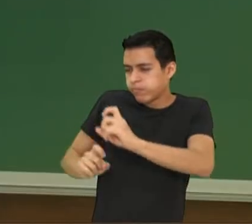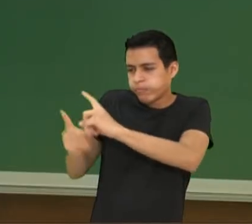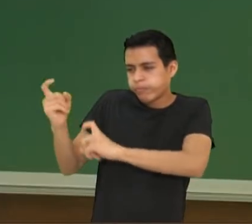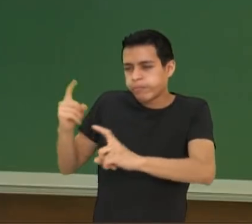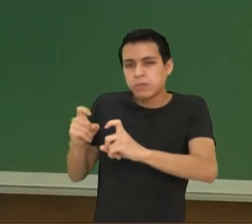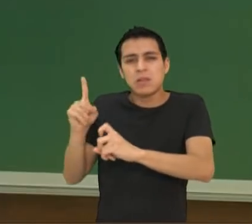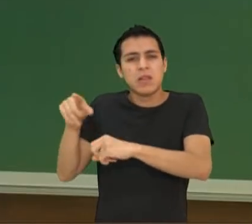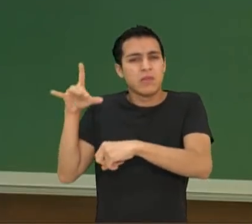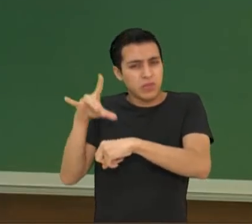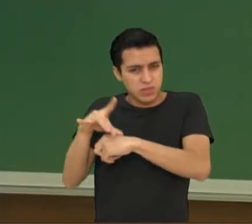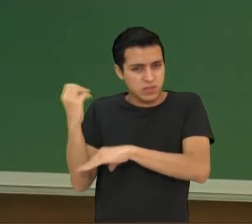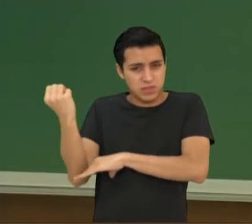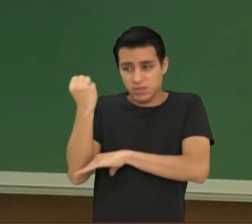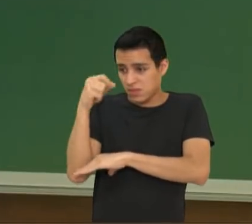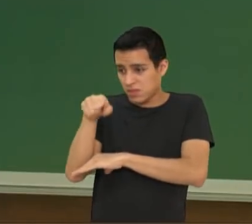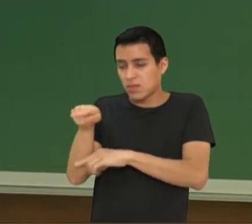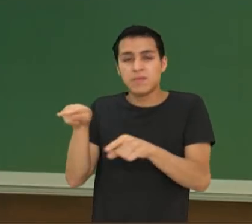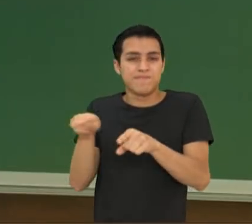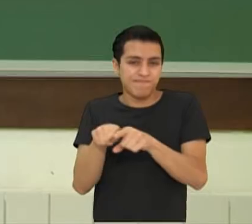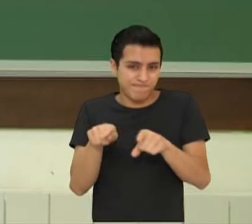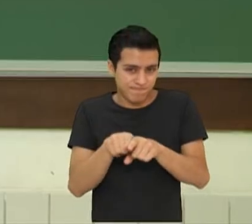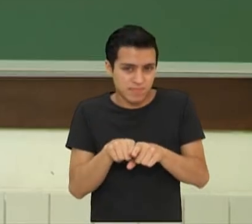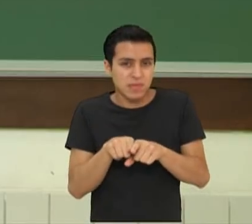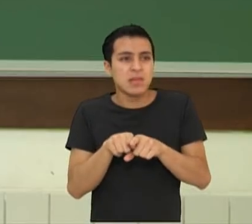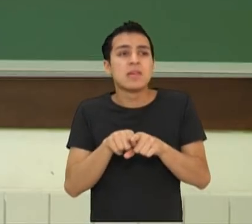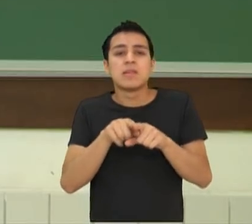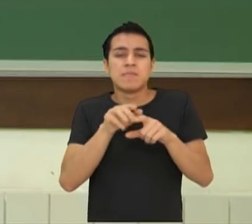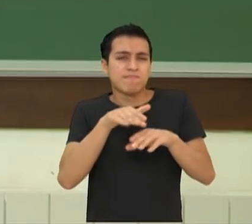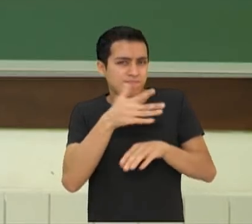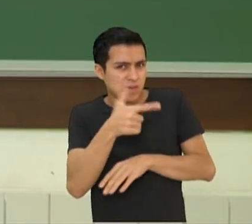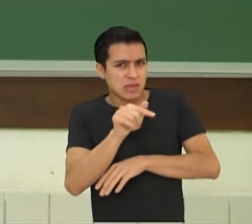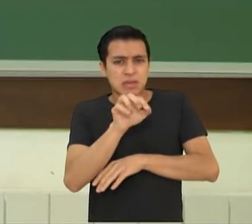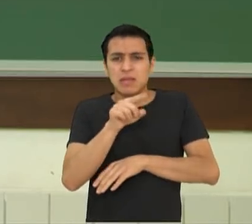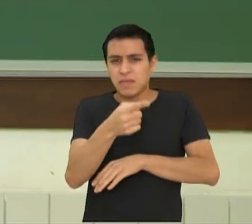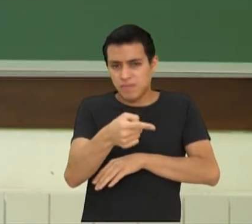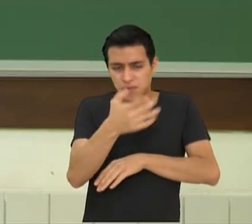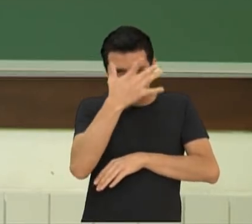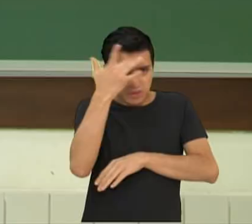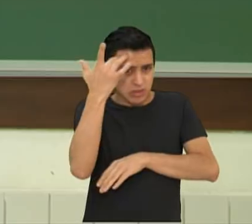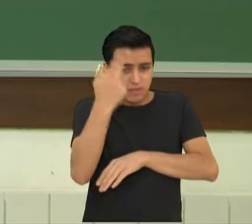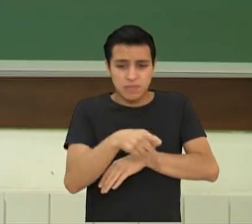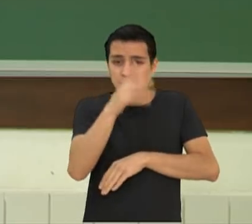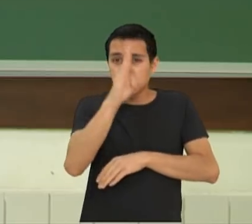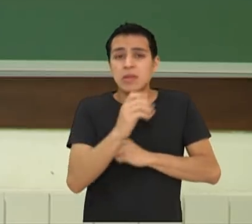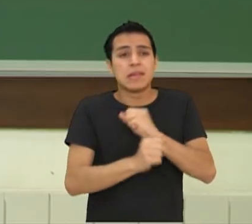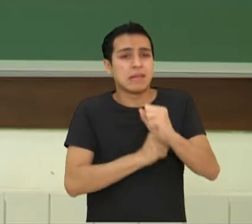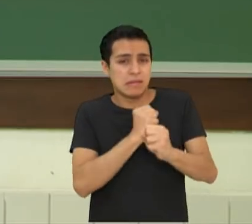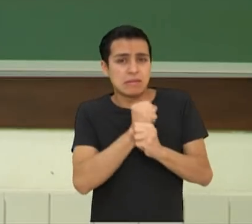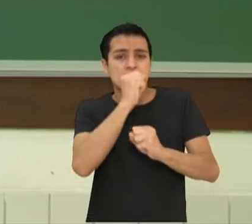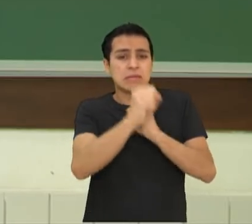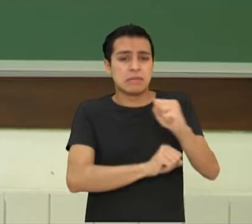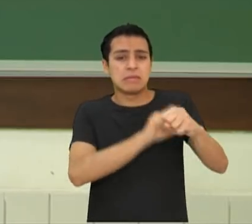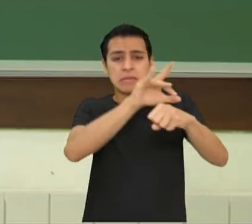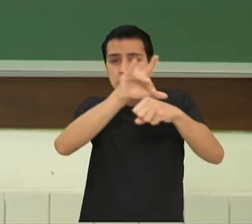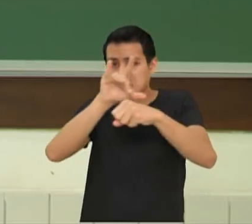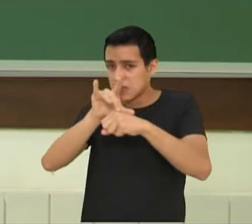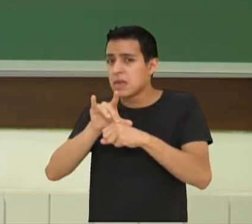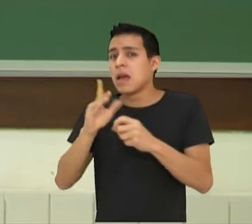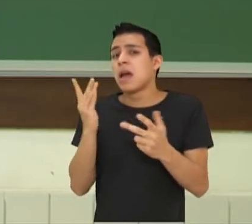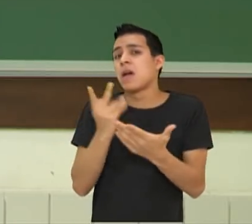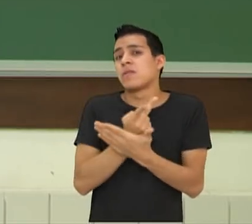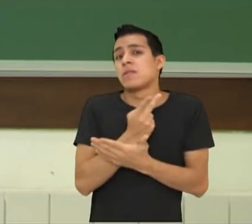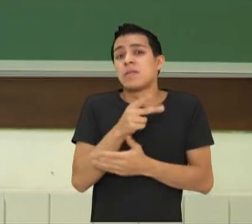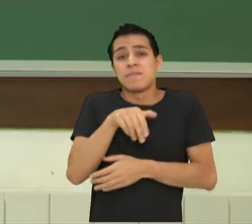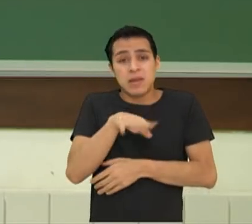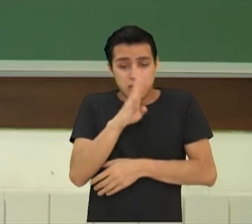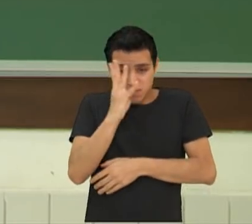uma doença bastante séria, pessoal. Atinge mais de 70 mil pessoas no Brasil por ano, das quais mais